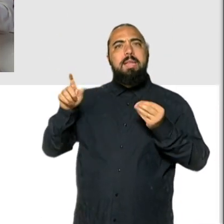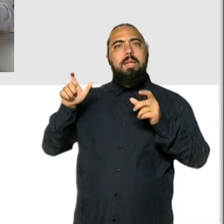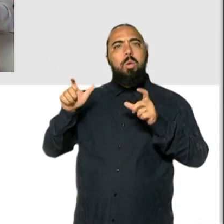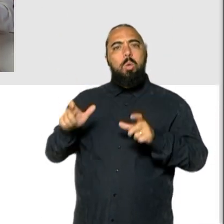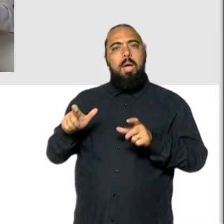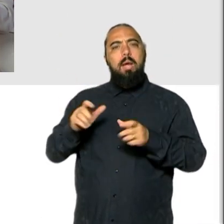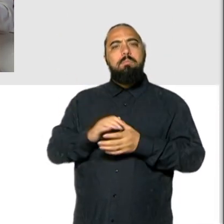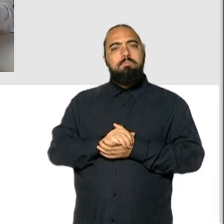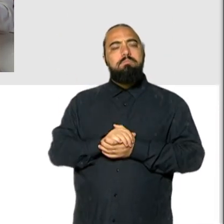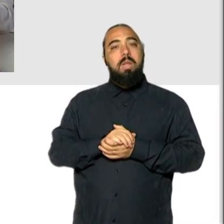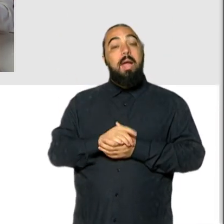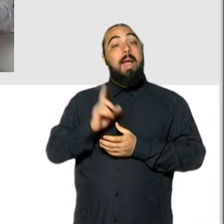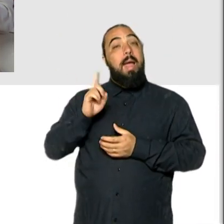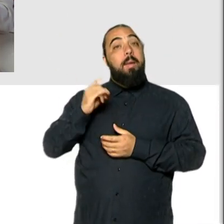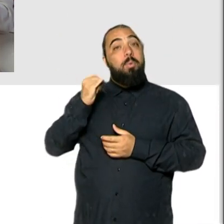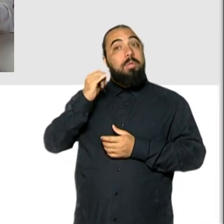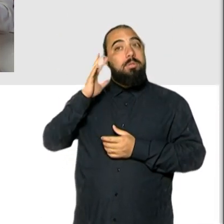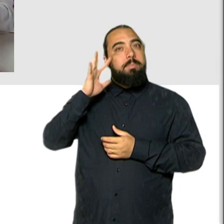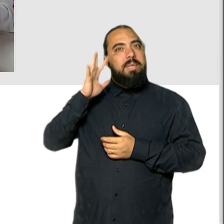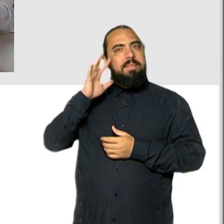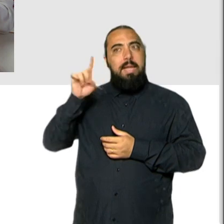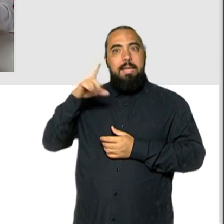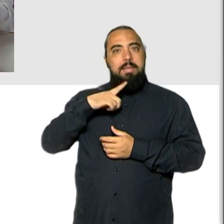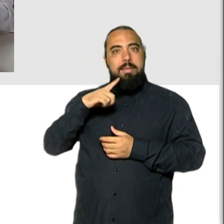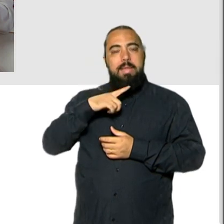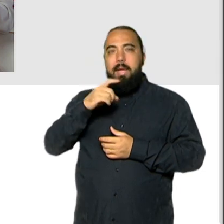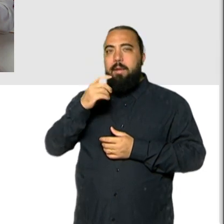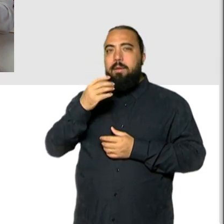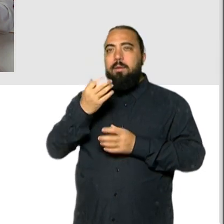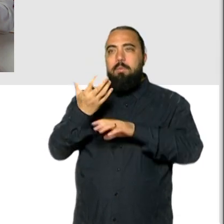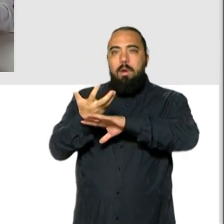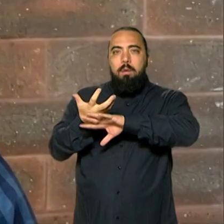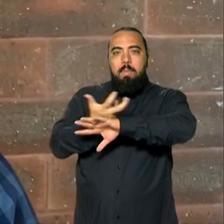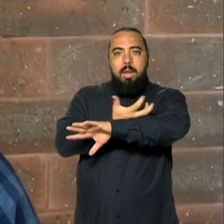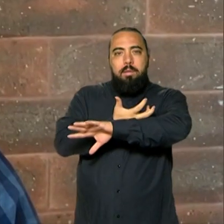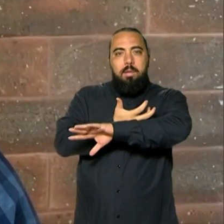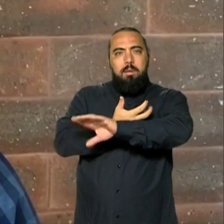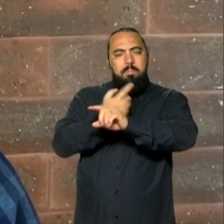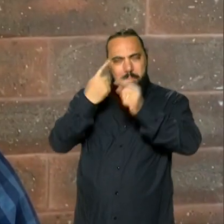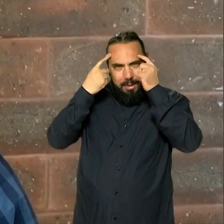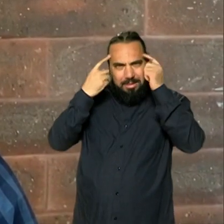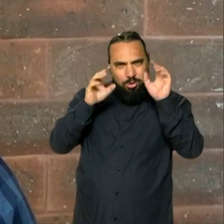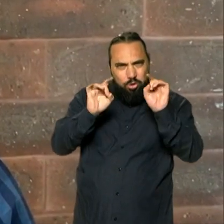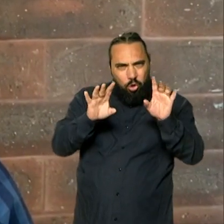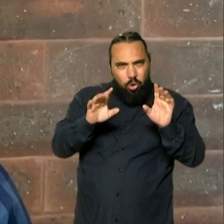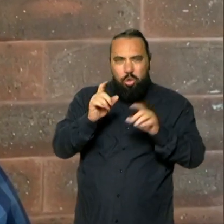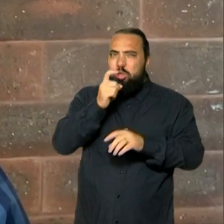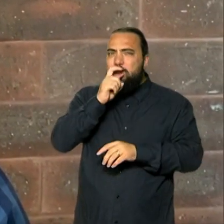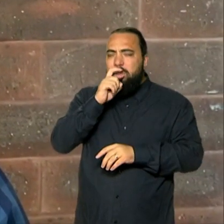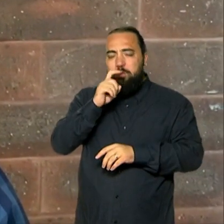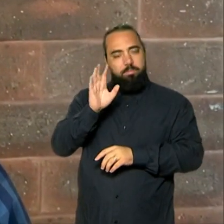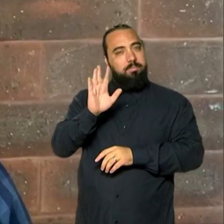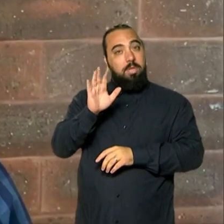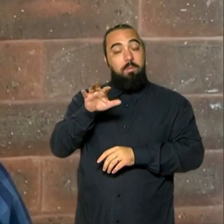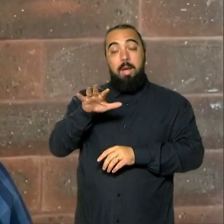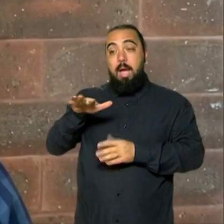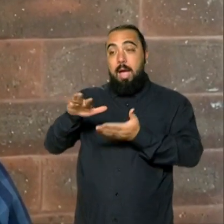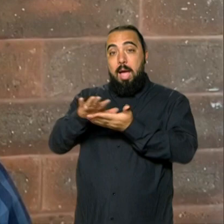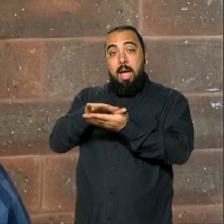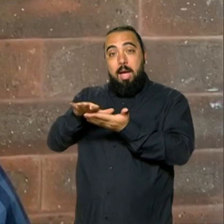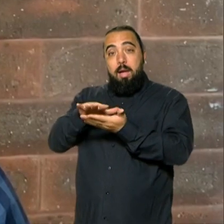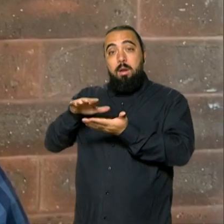gente pensar que existem plantas sobrevivendo na Antártica quando a gente acha que só tem gelo, né? Em algumas regiões onde o gelo